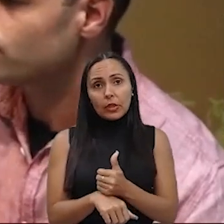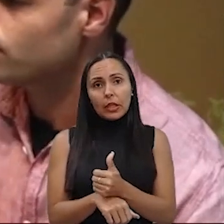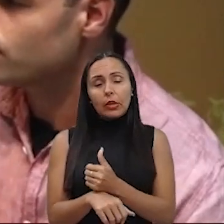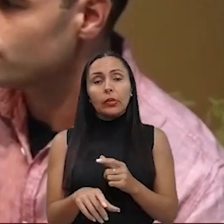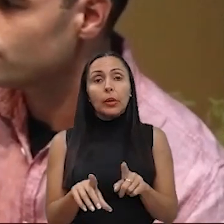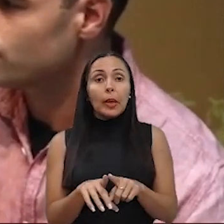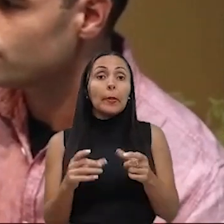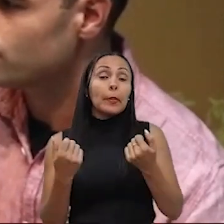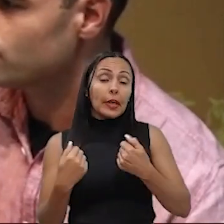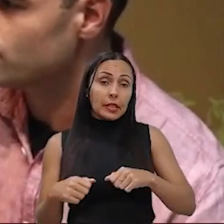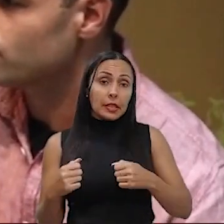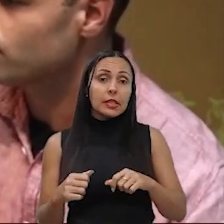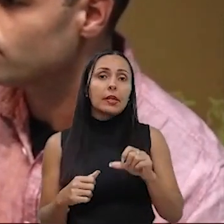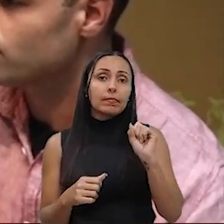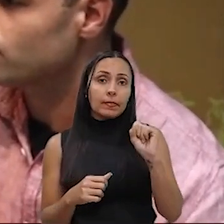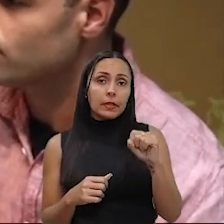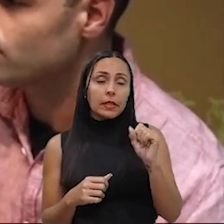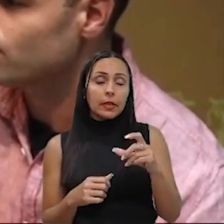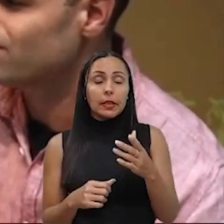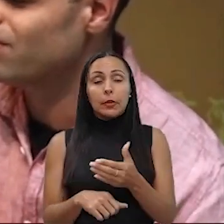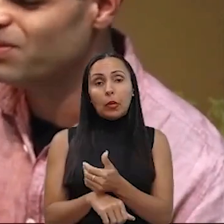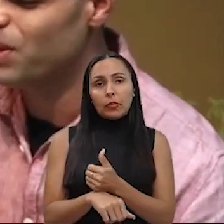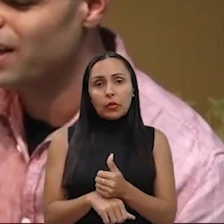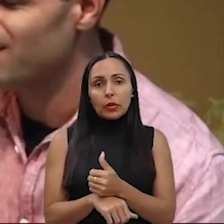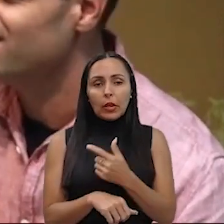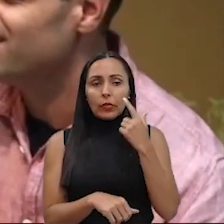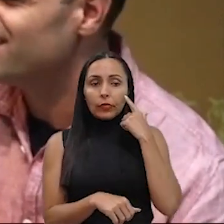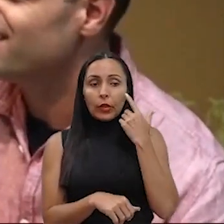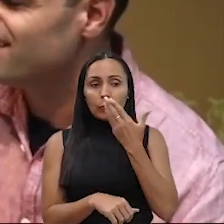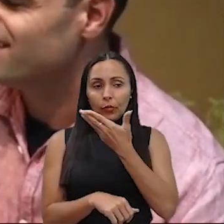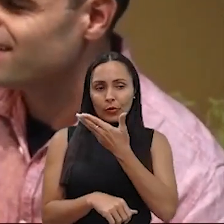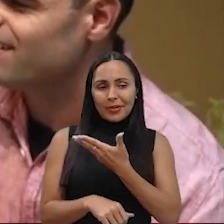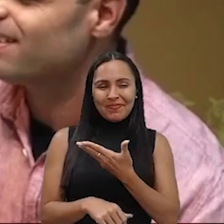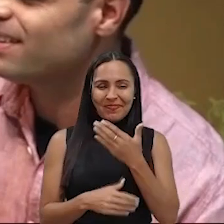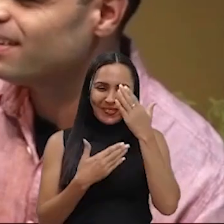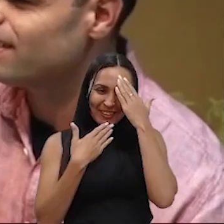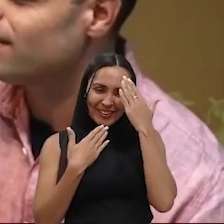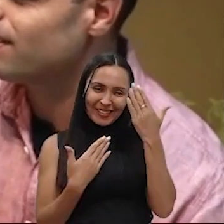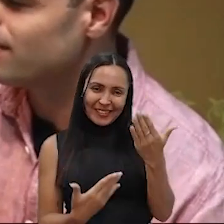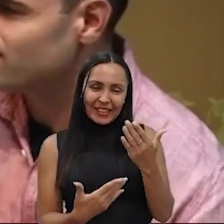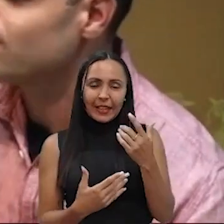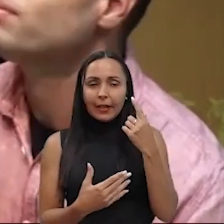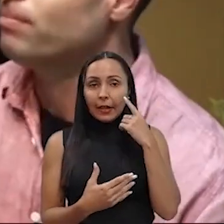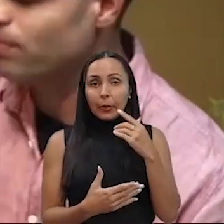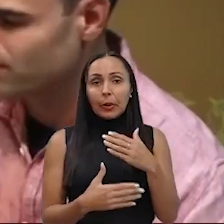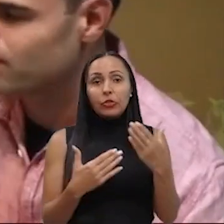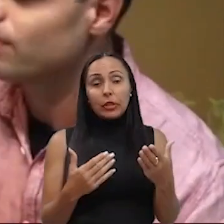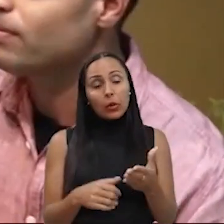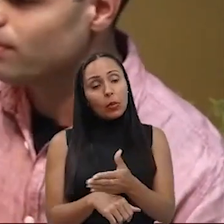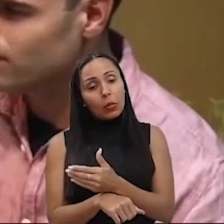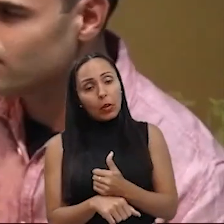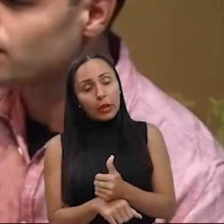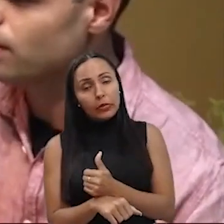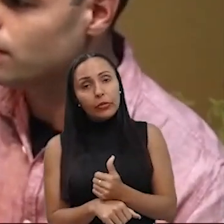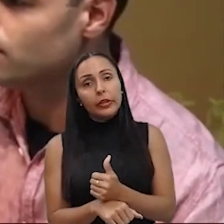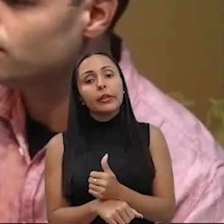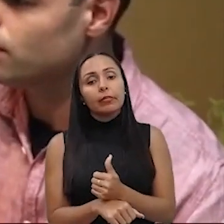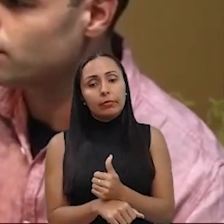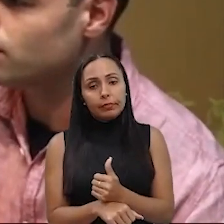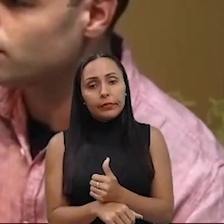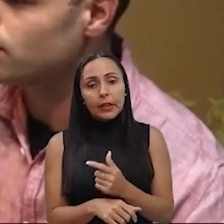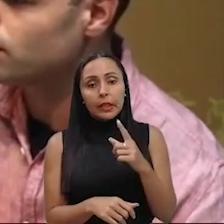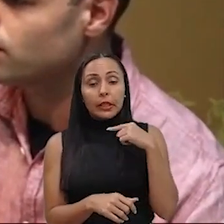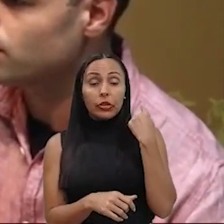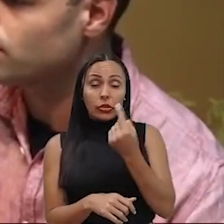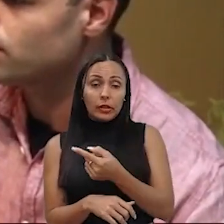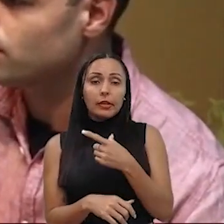precisa de profissionais assim como você, para que a gente cada vez mais qualifique esse mercado, né, e que a gente